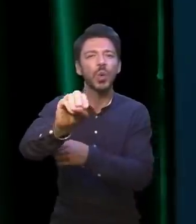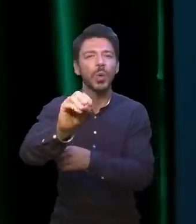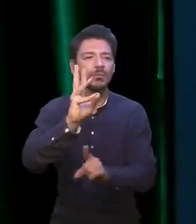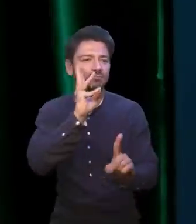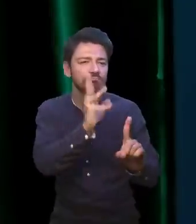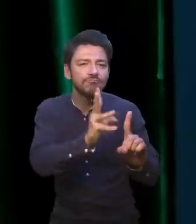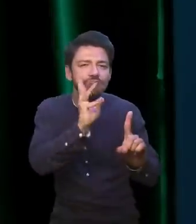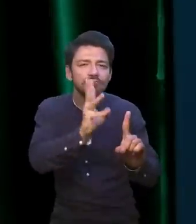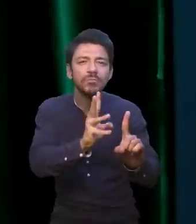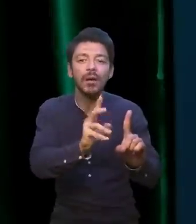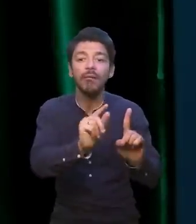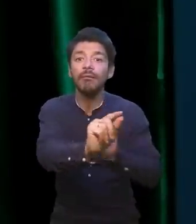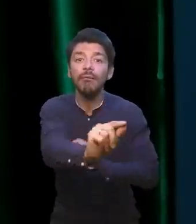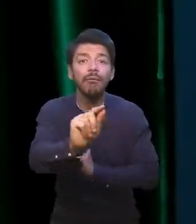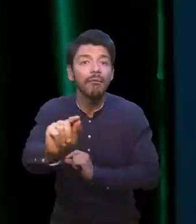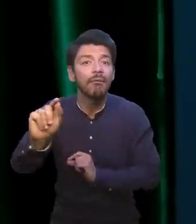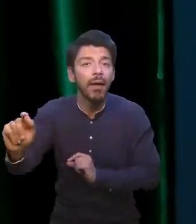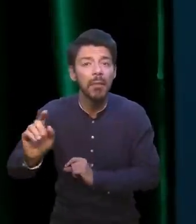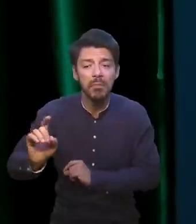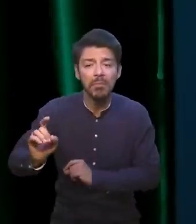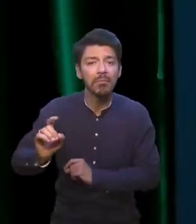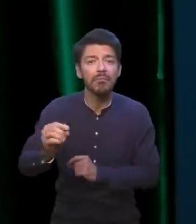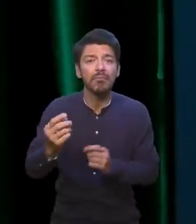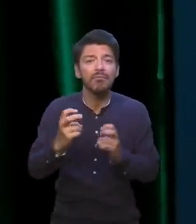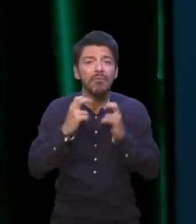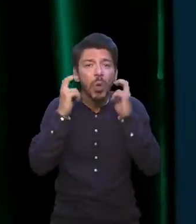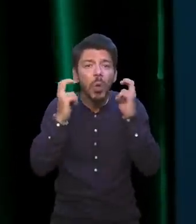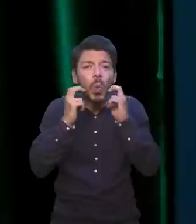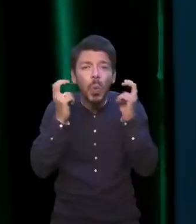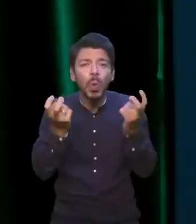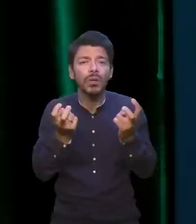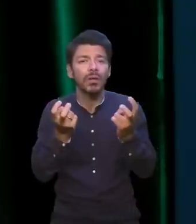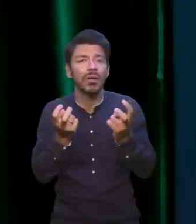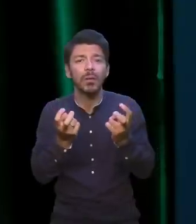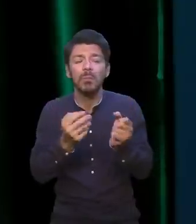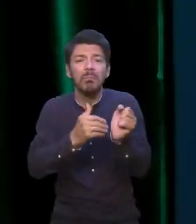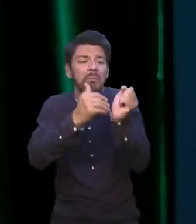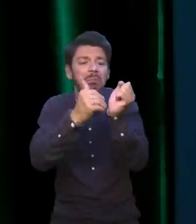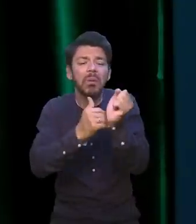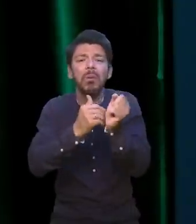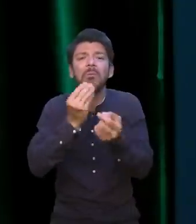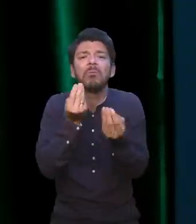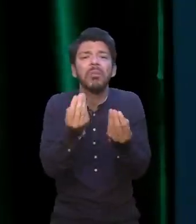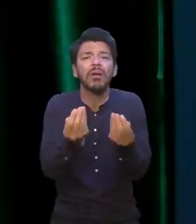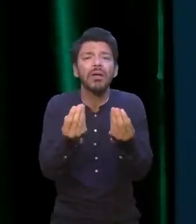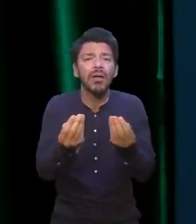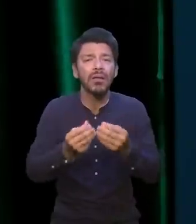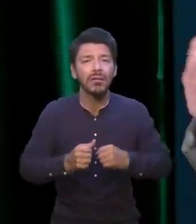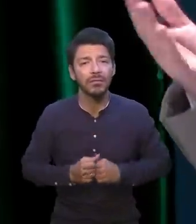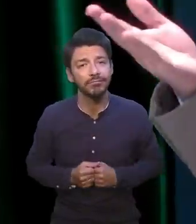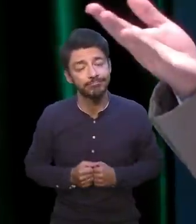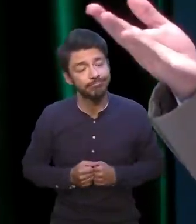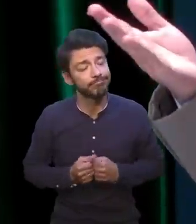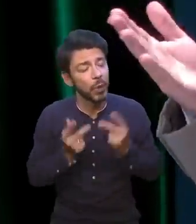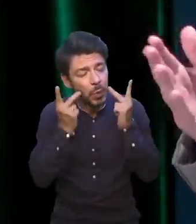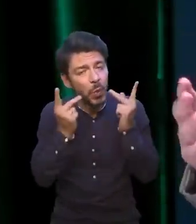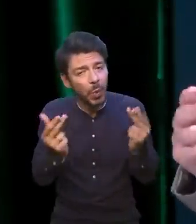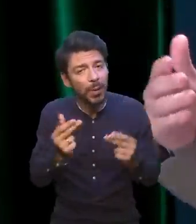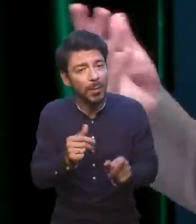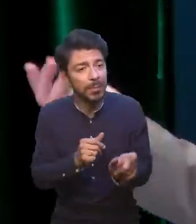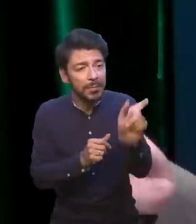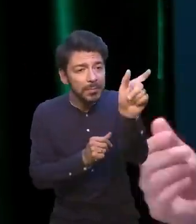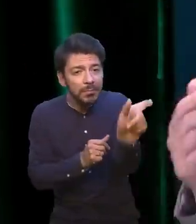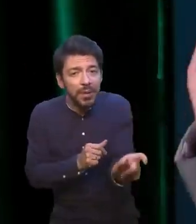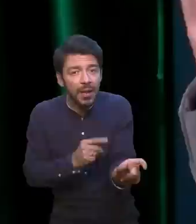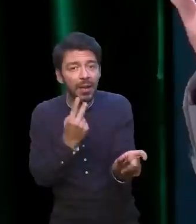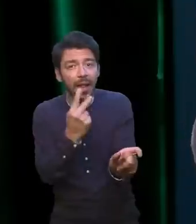lutas? Quem é que não as tem? E há o regime de sigilo no atendimento fraterno. Naturalmente que a pessoa ali não vai